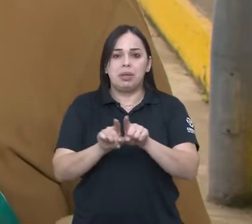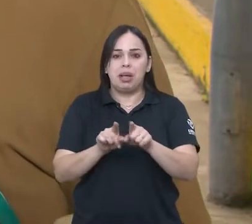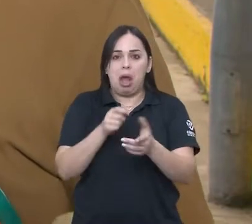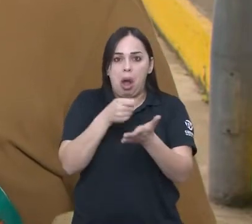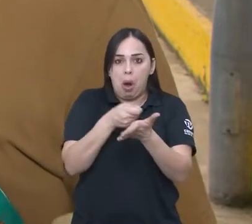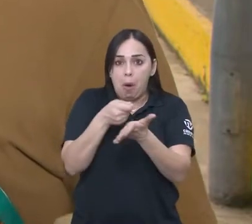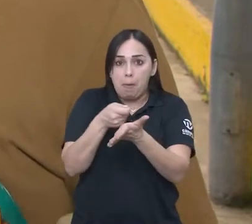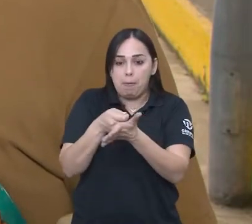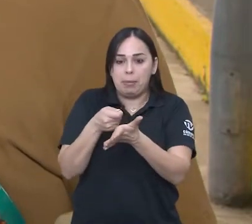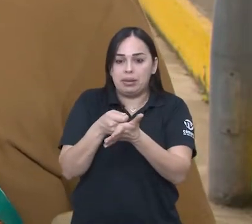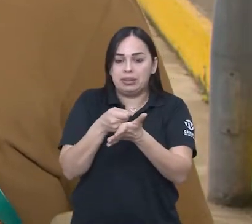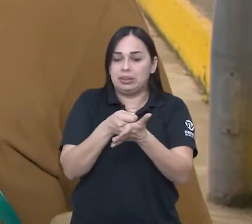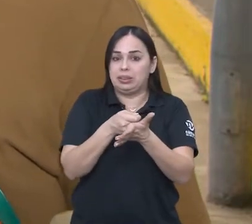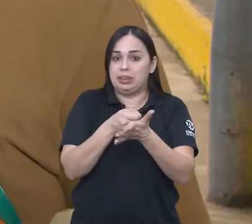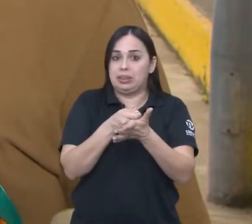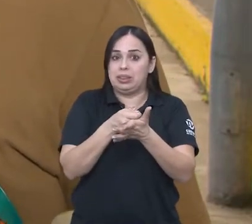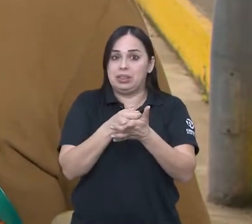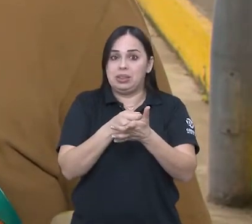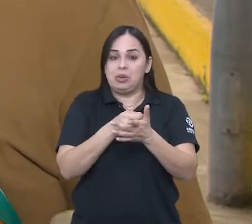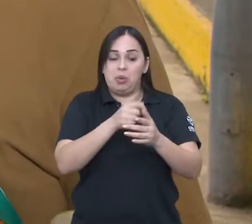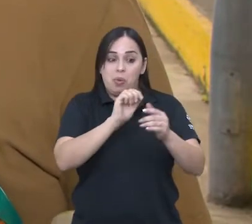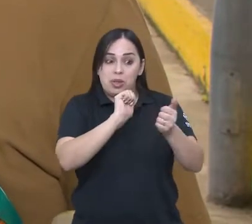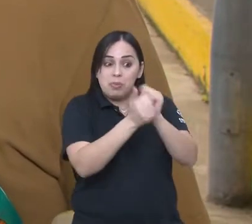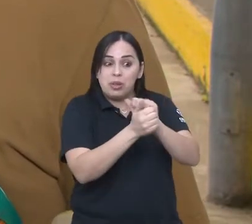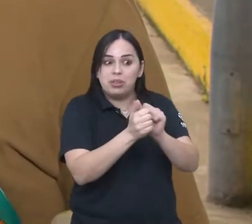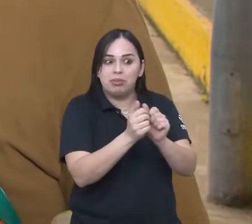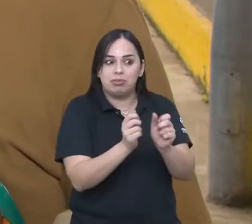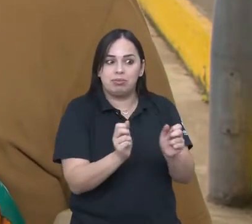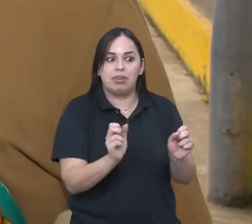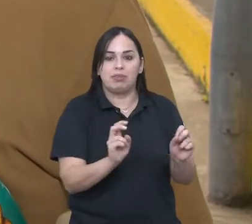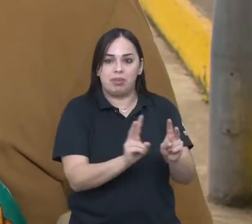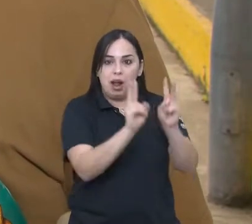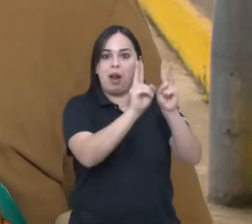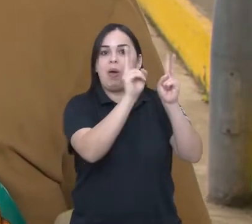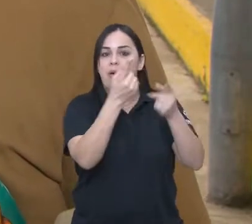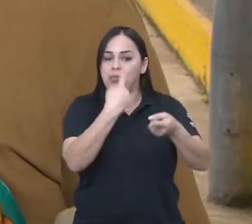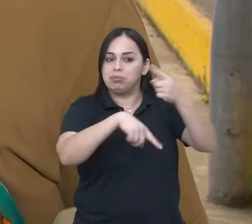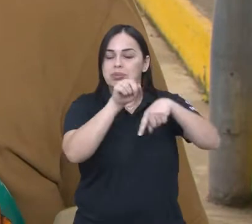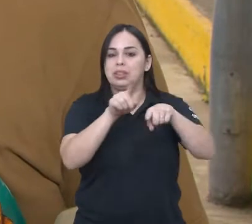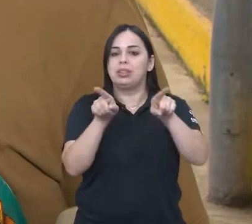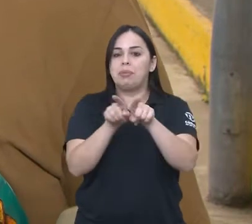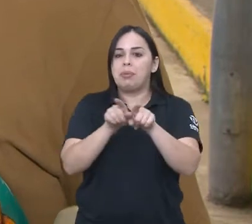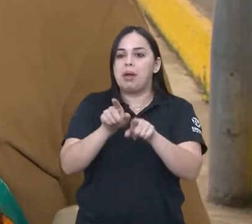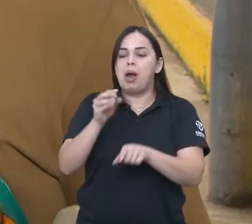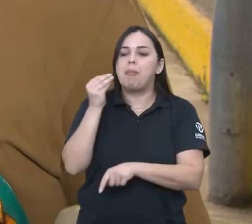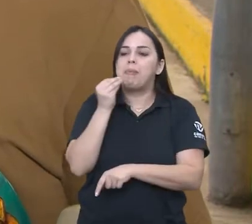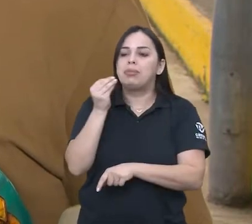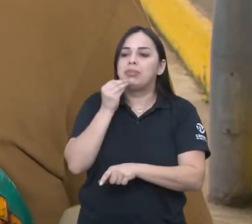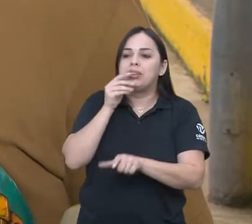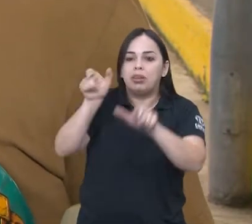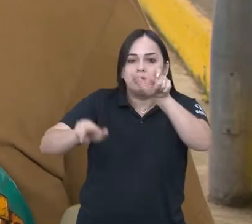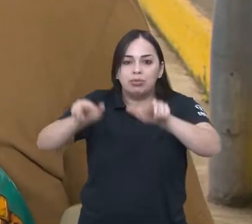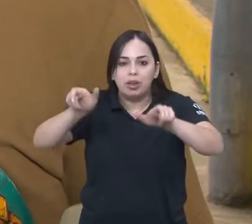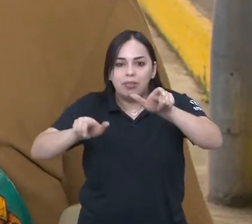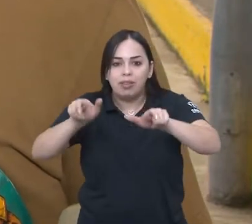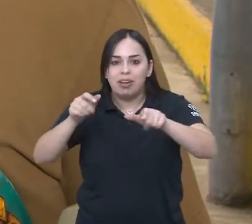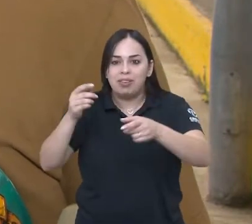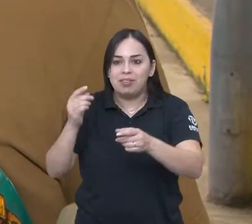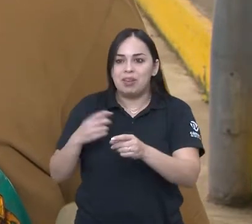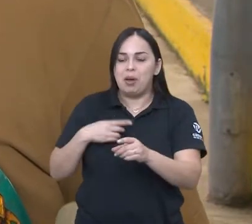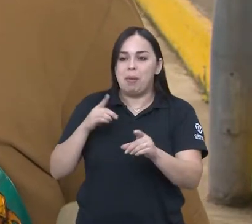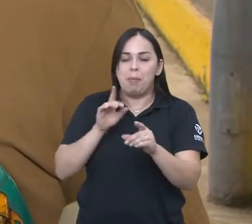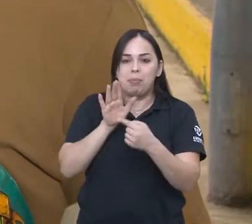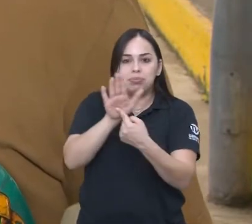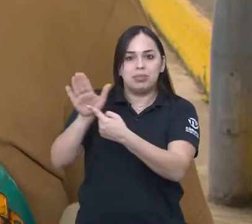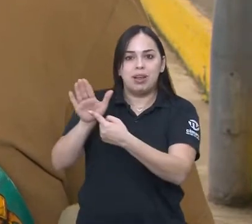recomeçar. Essa questão de ter a obrigatoriedade, o esporte ganha, a cidade ganha, a possibilidade de novos atletas